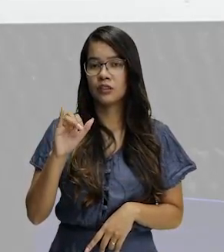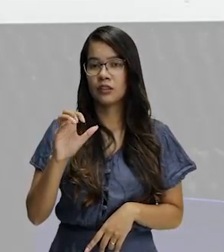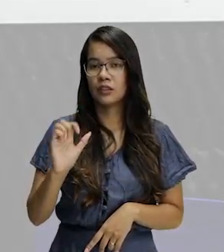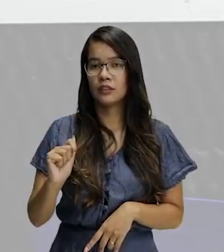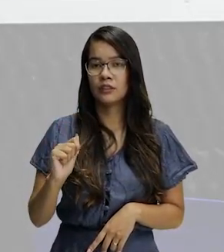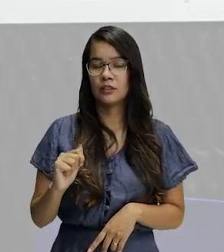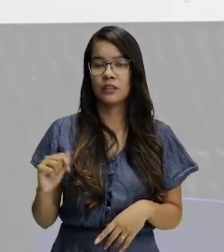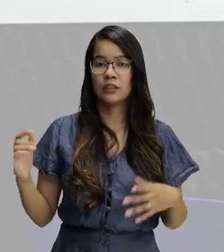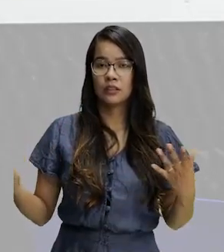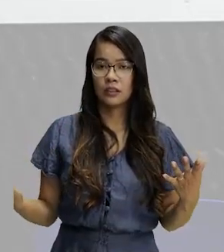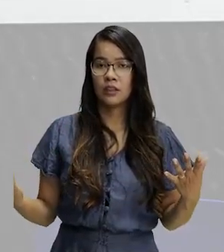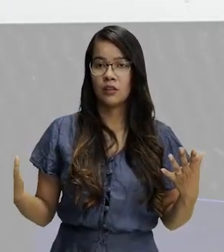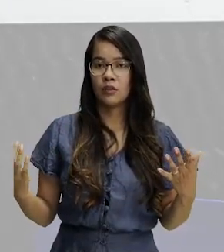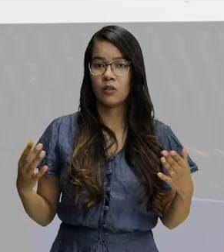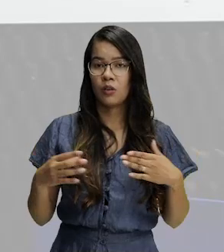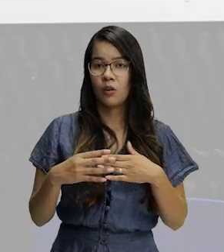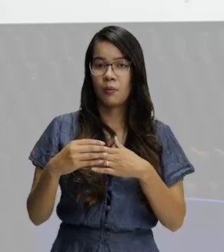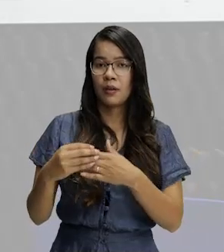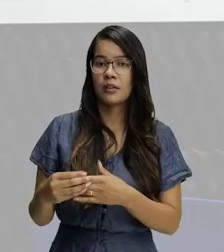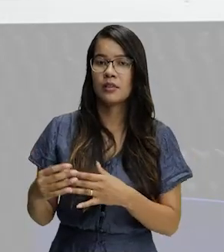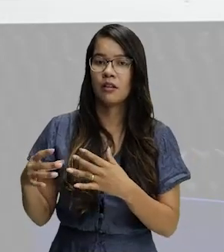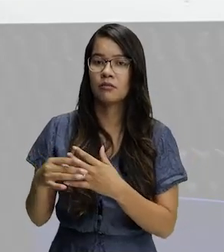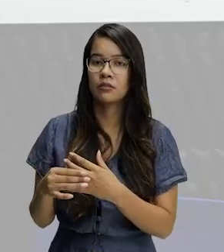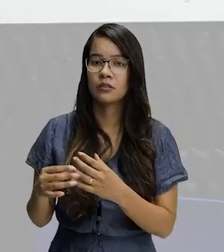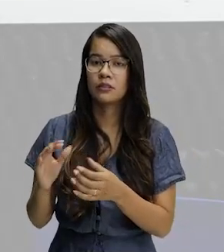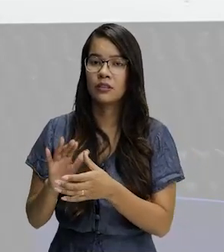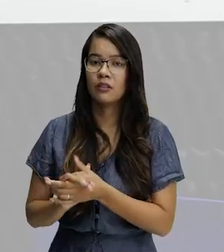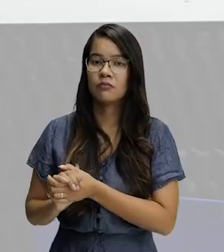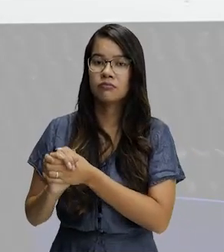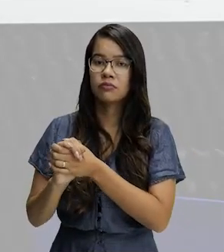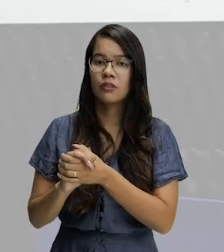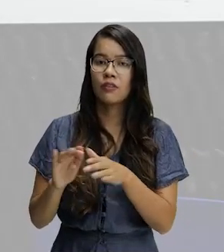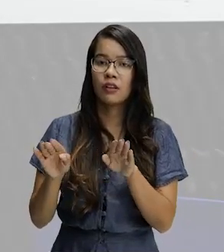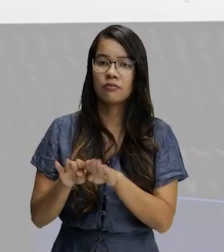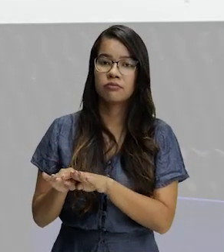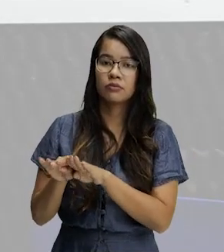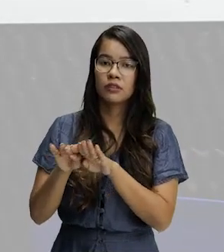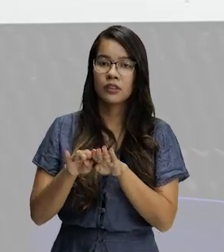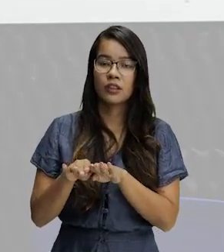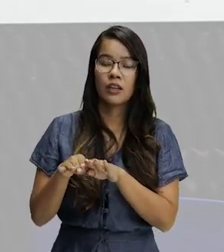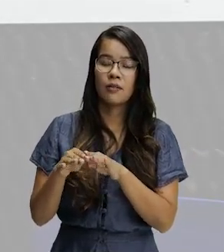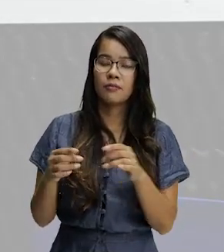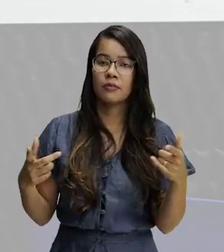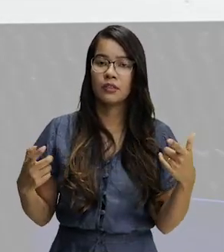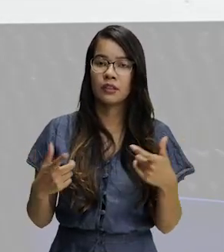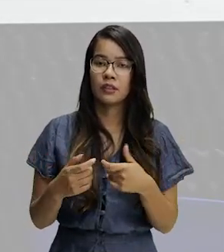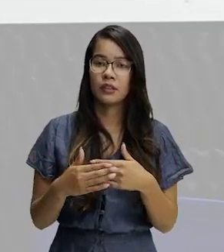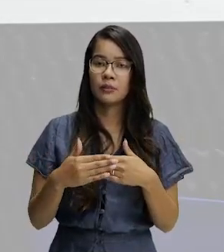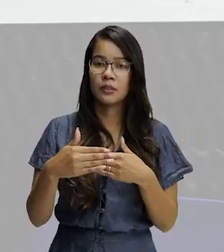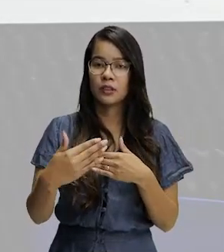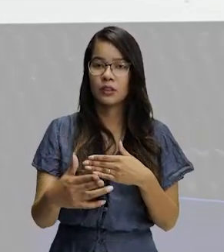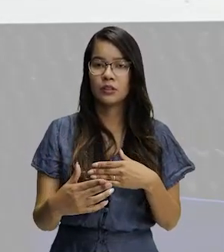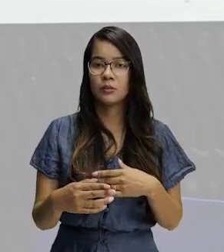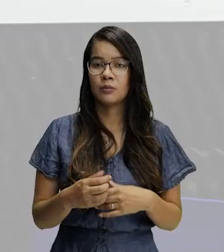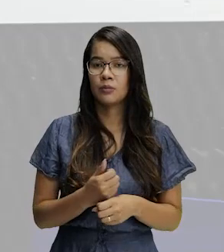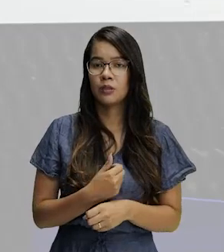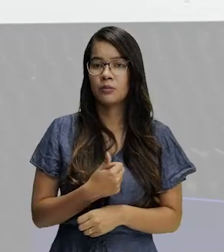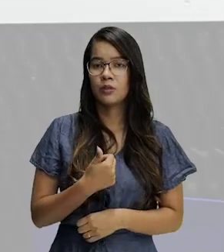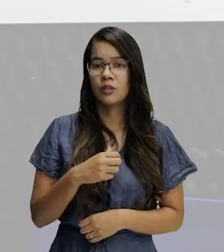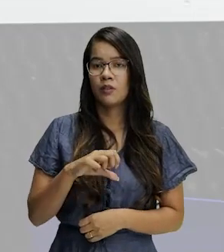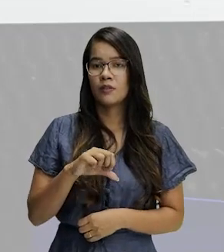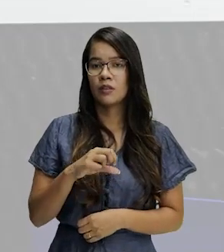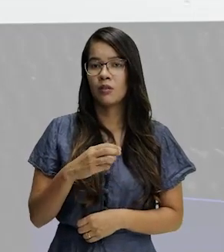guerra, acaba levando os aliados a fazer um equilíbrio dessa guerra. E a partir de 43